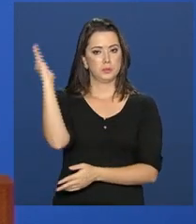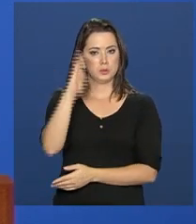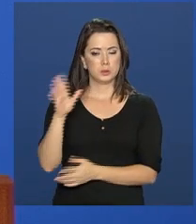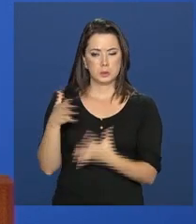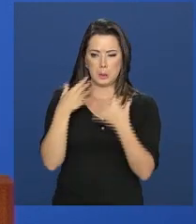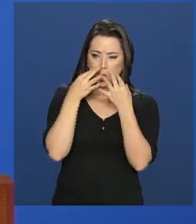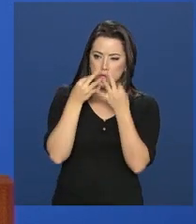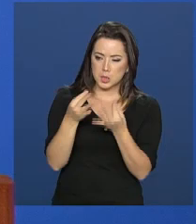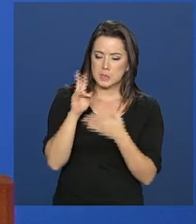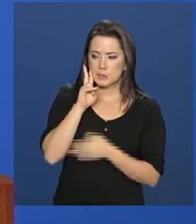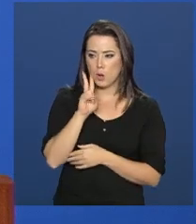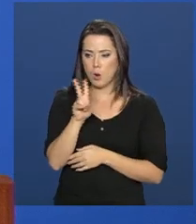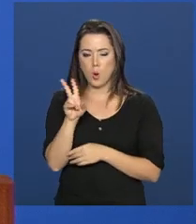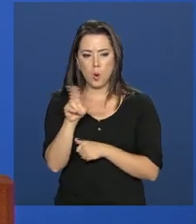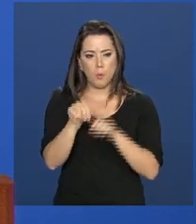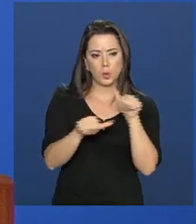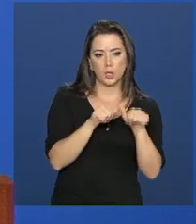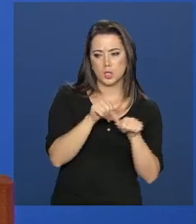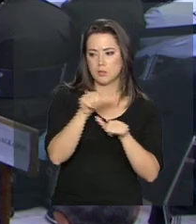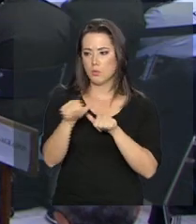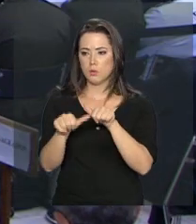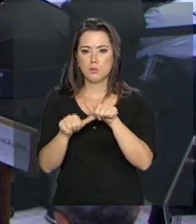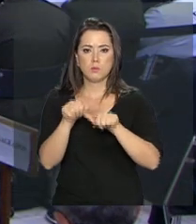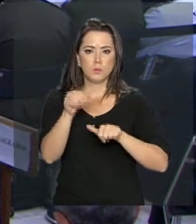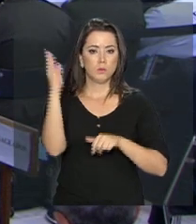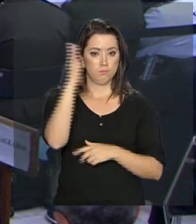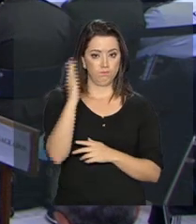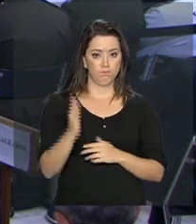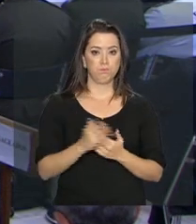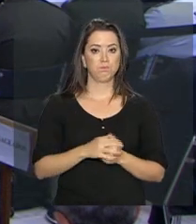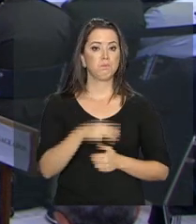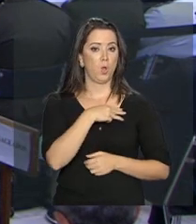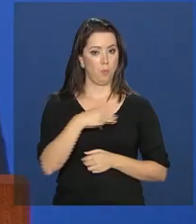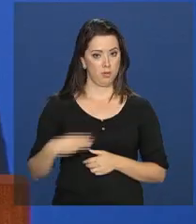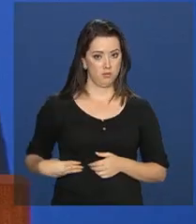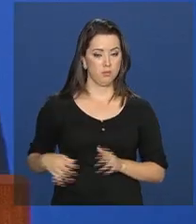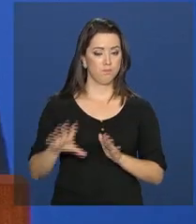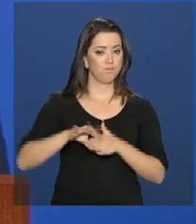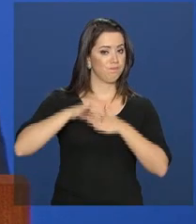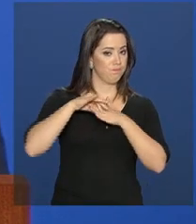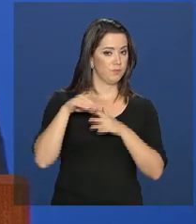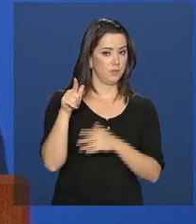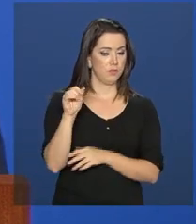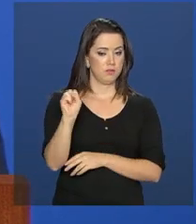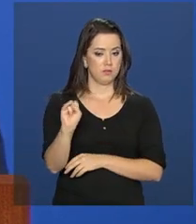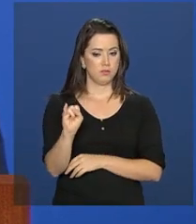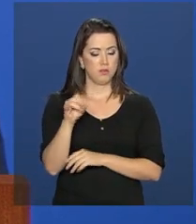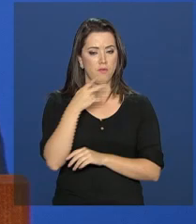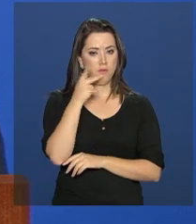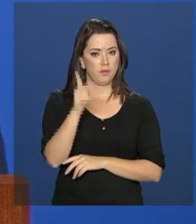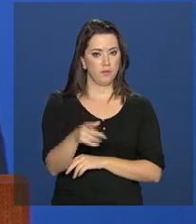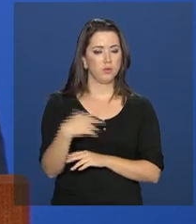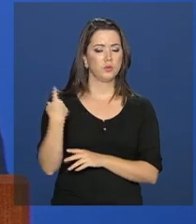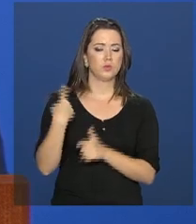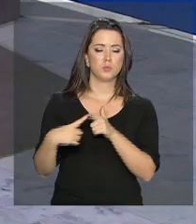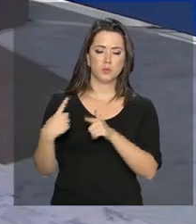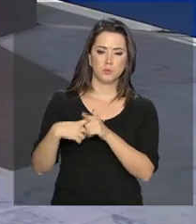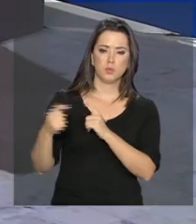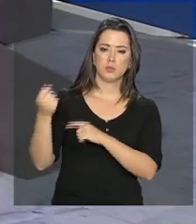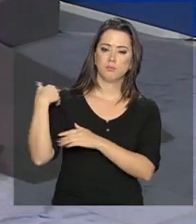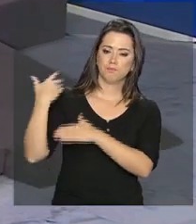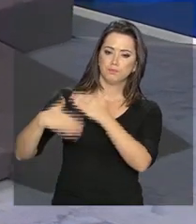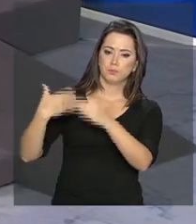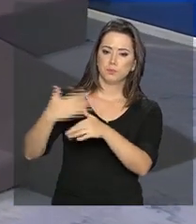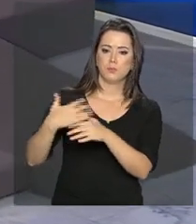das mudanças por que passou o brasil o ministro chefe do gsi se lembrou das crises enfrentadas pelo brasil nos últimos anos